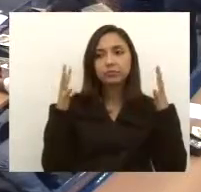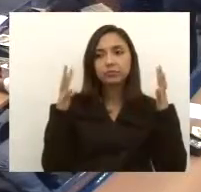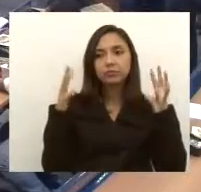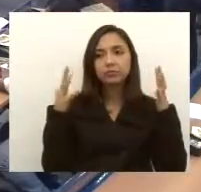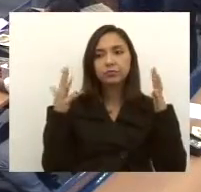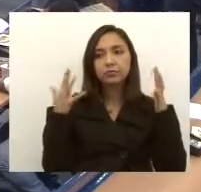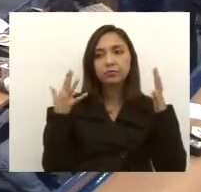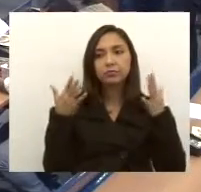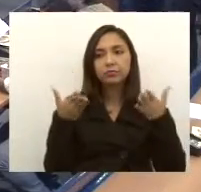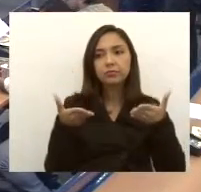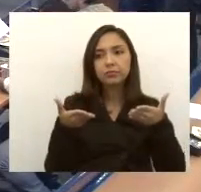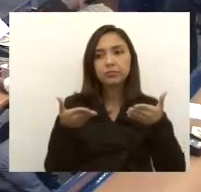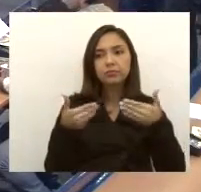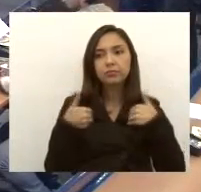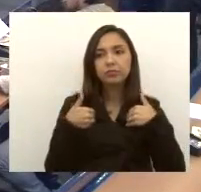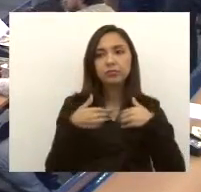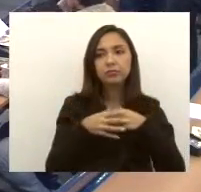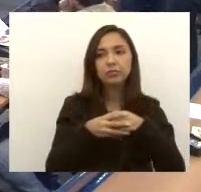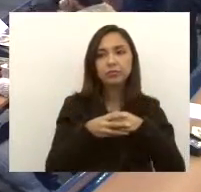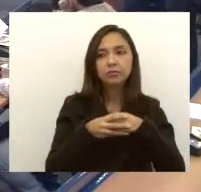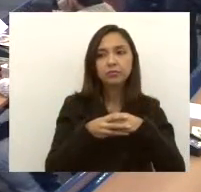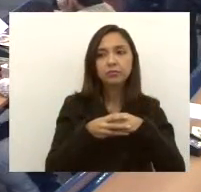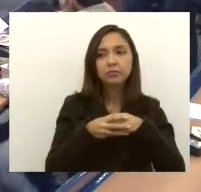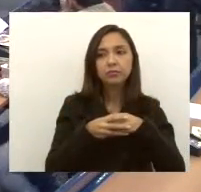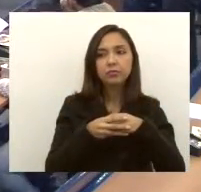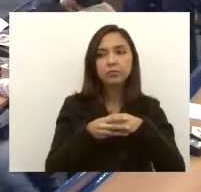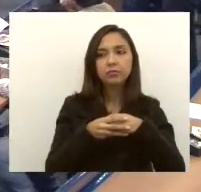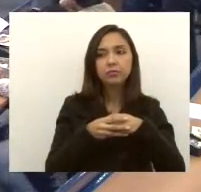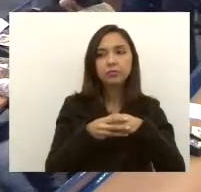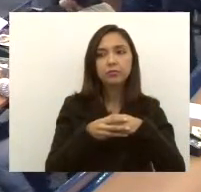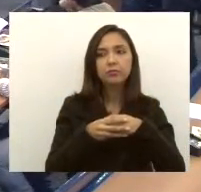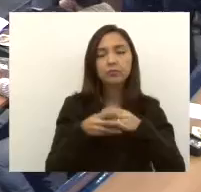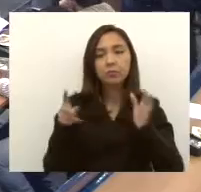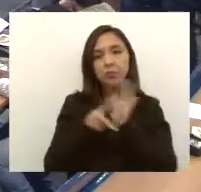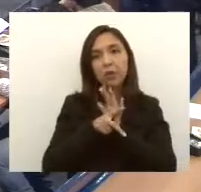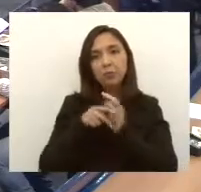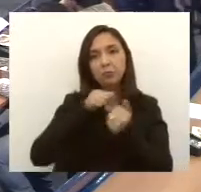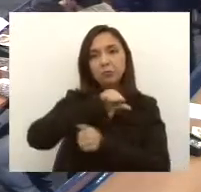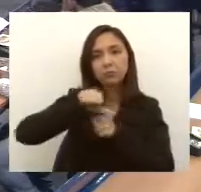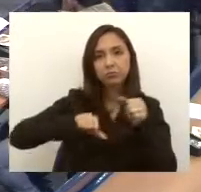Convido o presidente titular para reassumir os seus trabalhos.